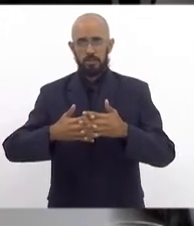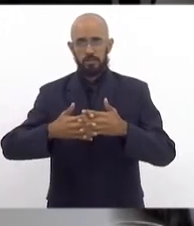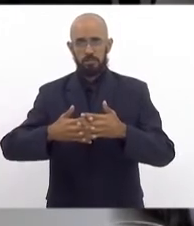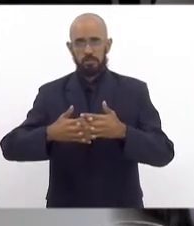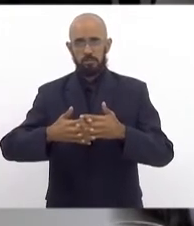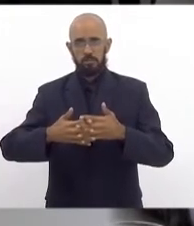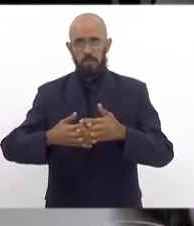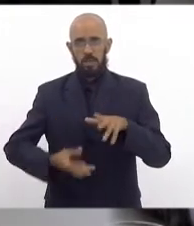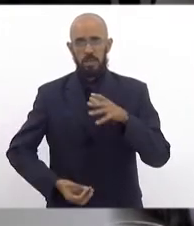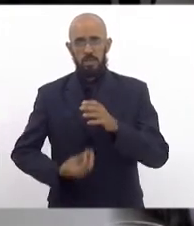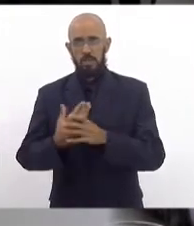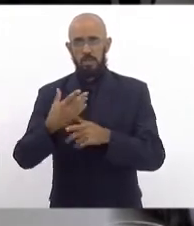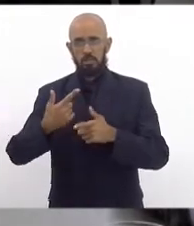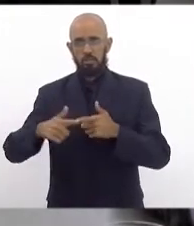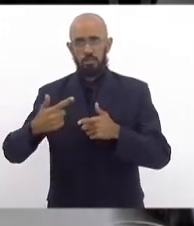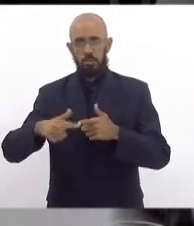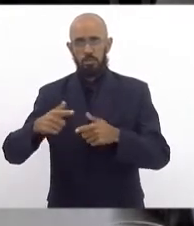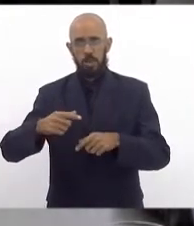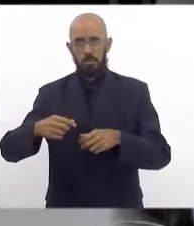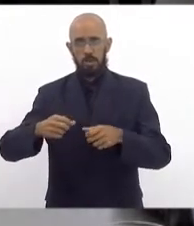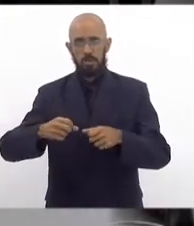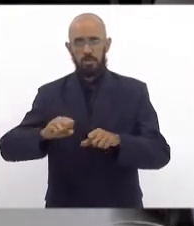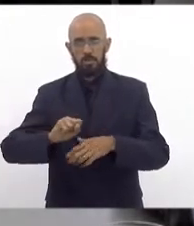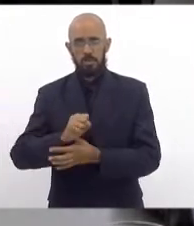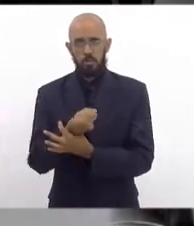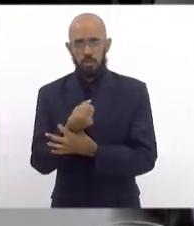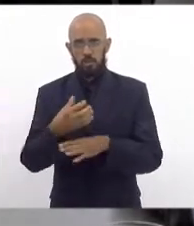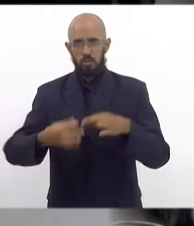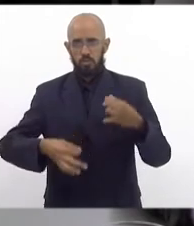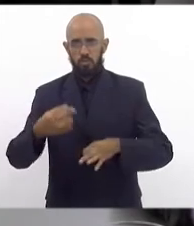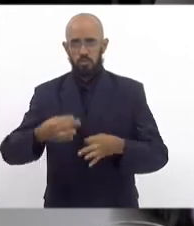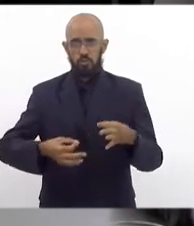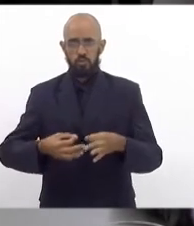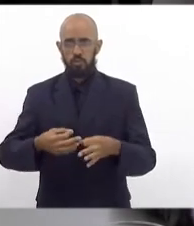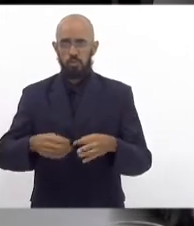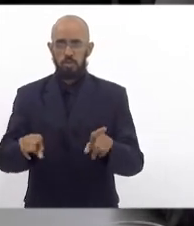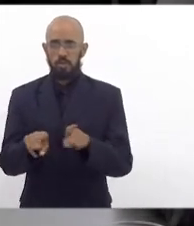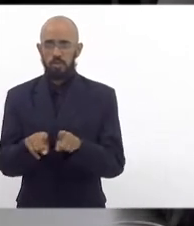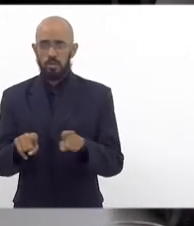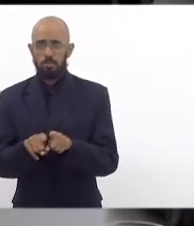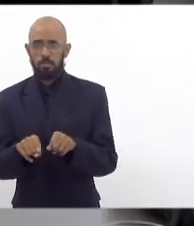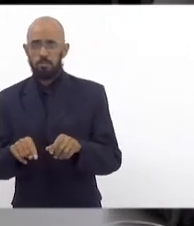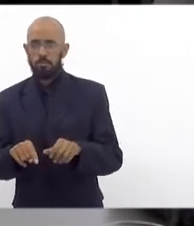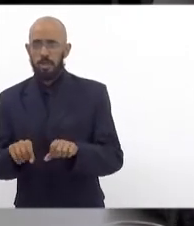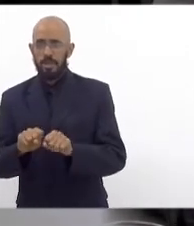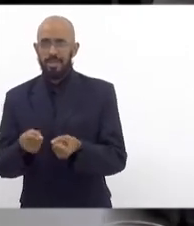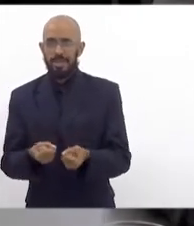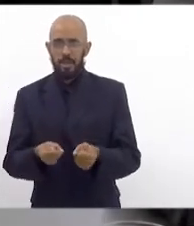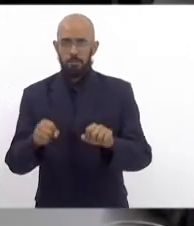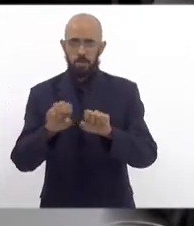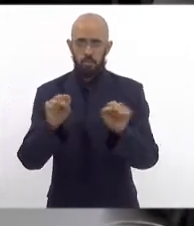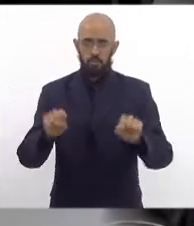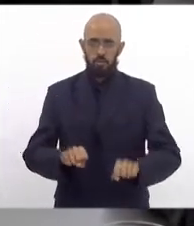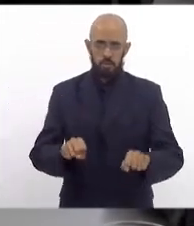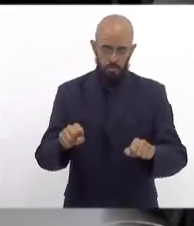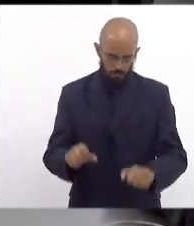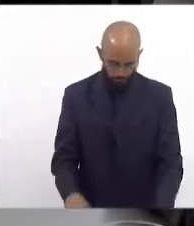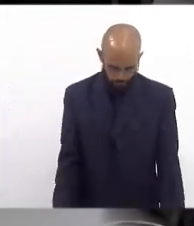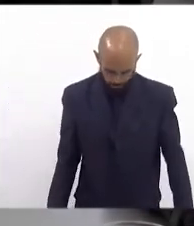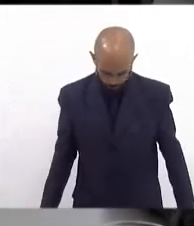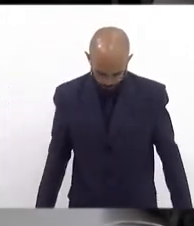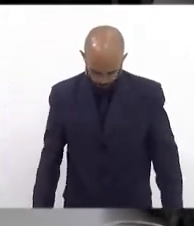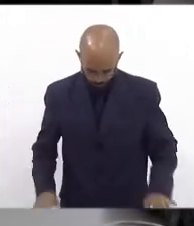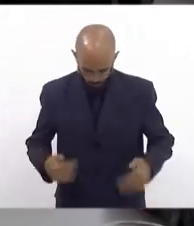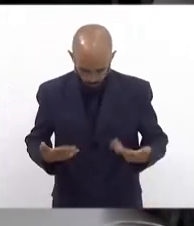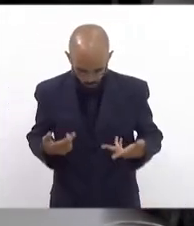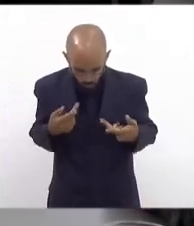cria-se uma insegurança muito grande e desmorona o sistema até diria assim então